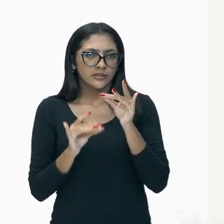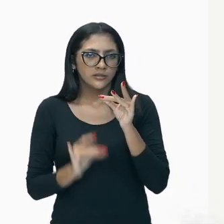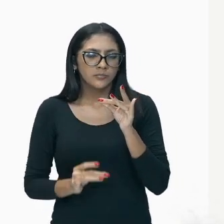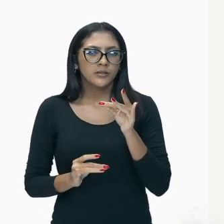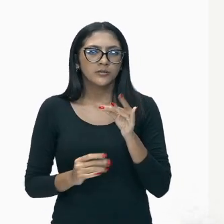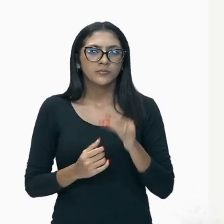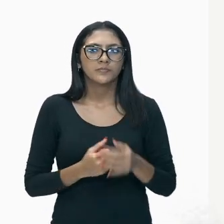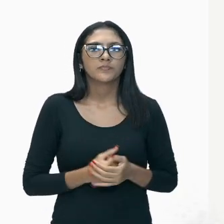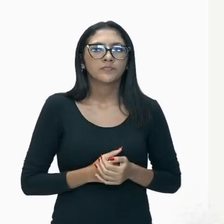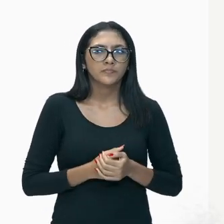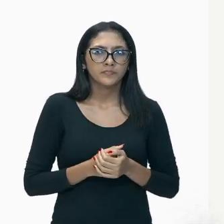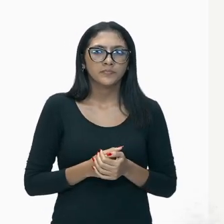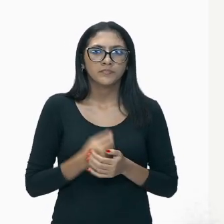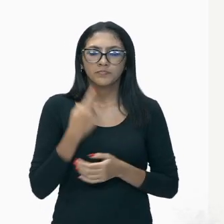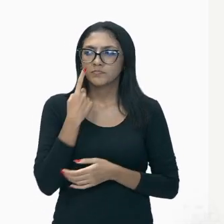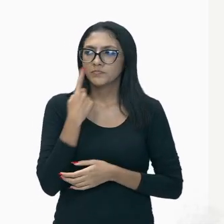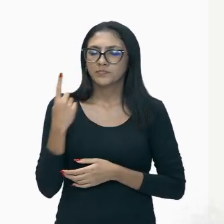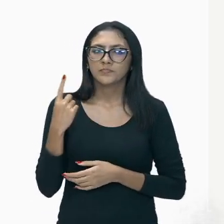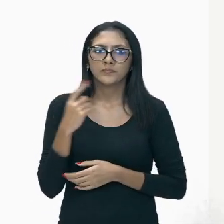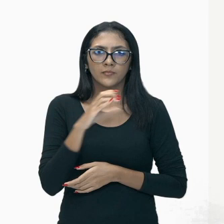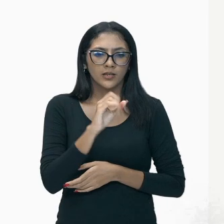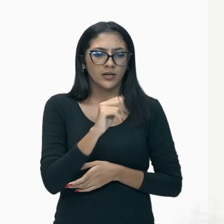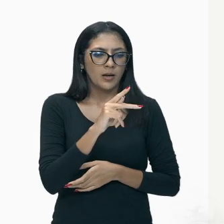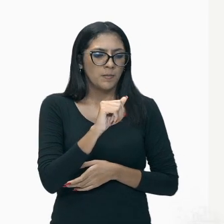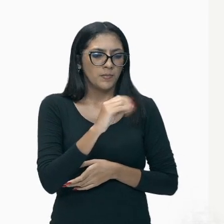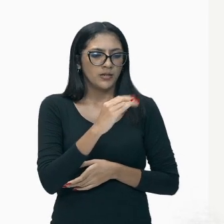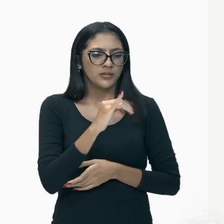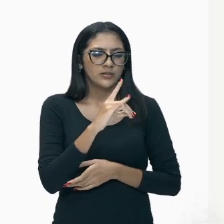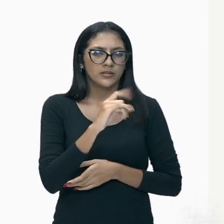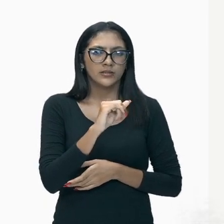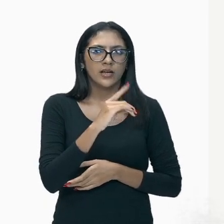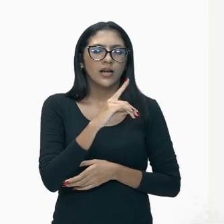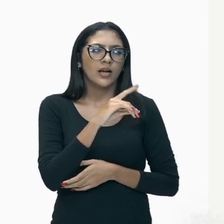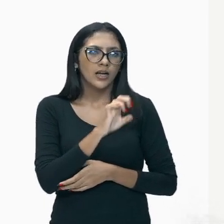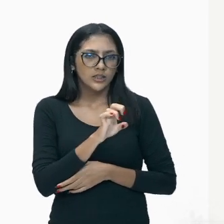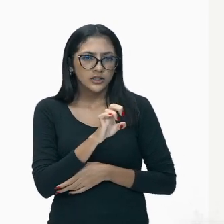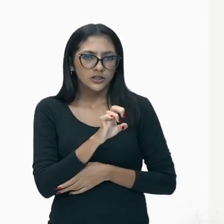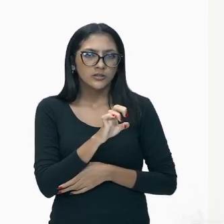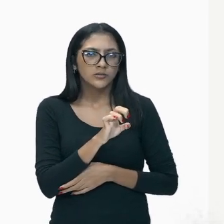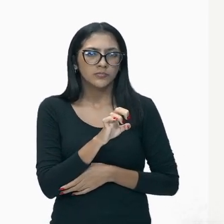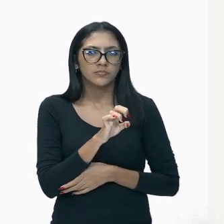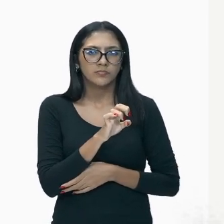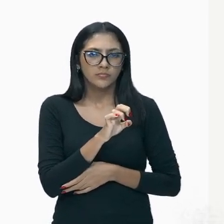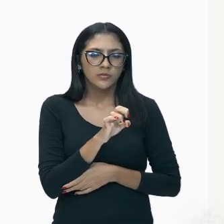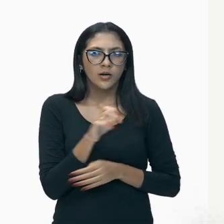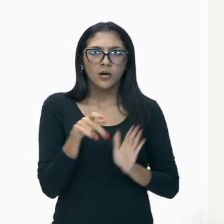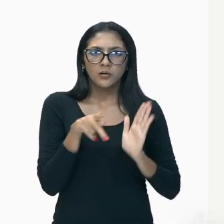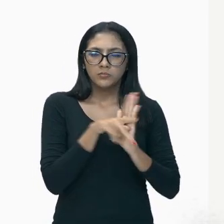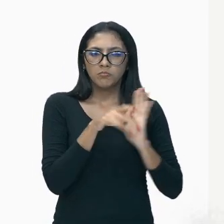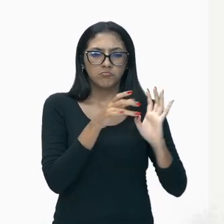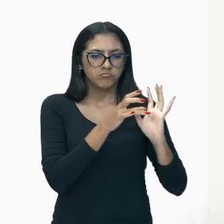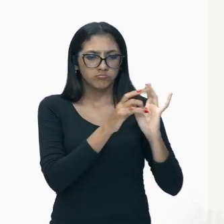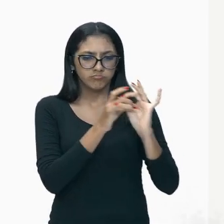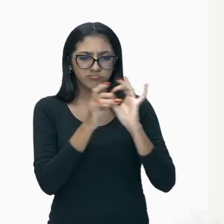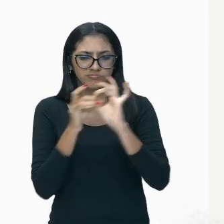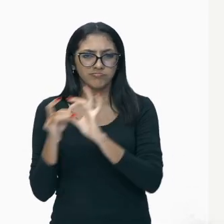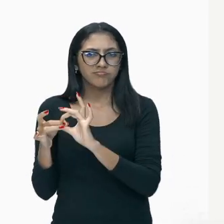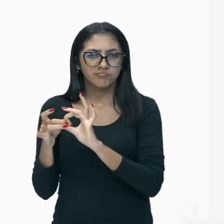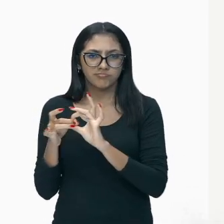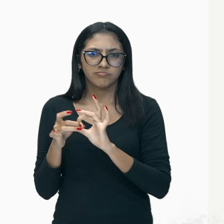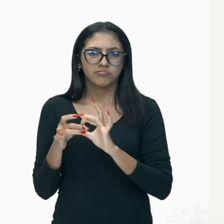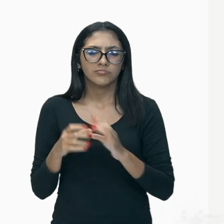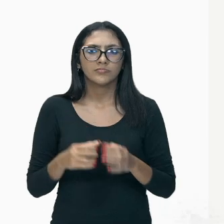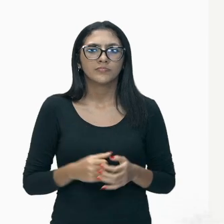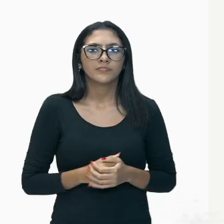pela capacidade de trabalho de uma corrente elétrica. Nós temos aqui